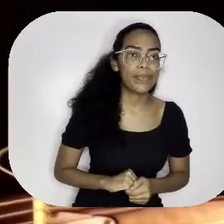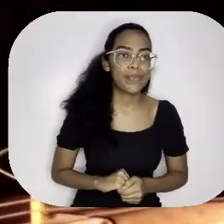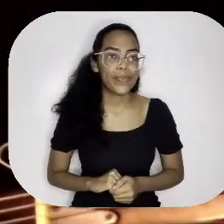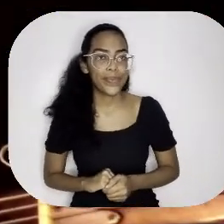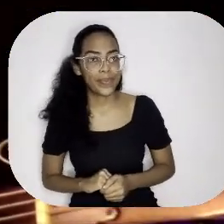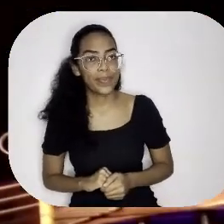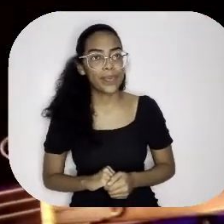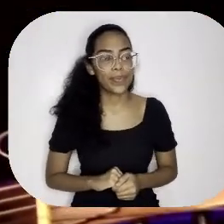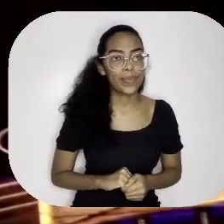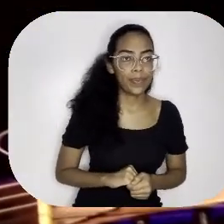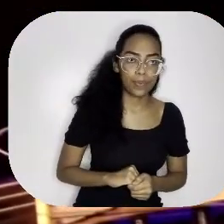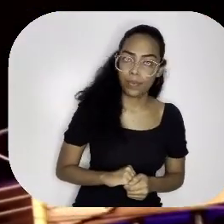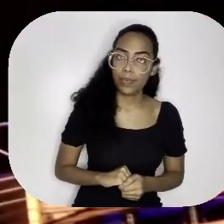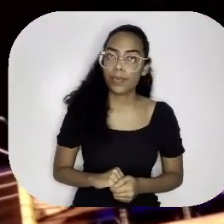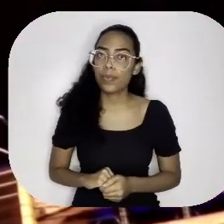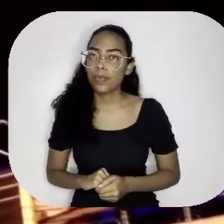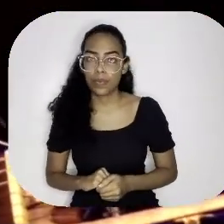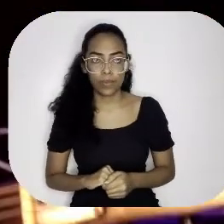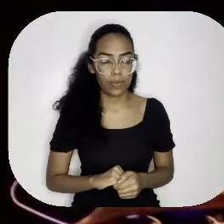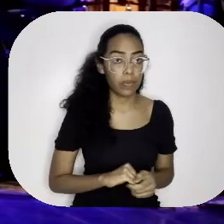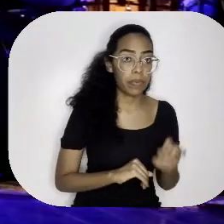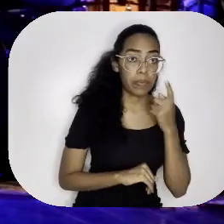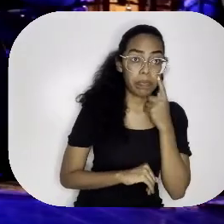mais forte, mais bonito, mais energia.